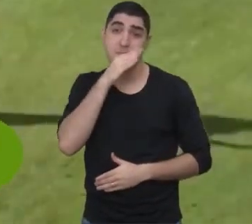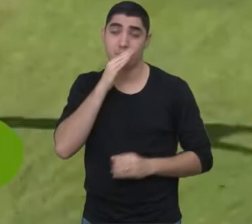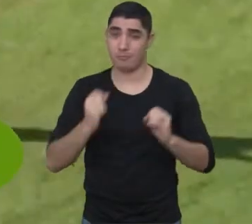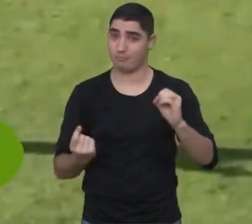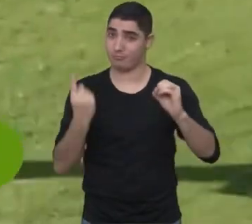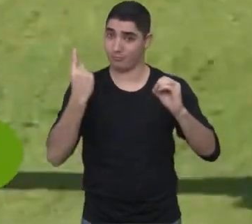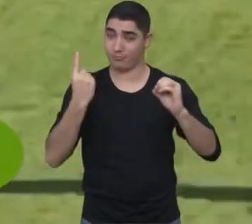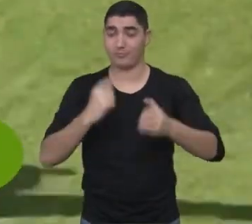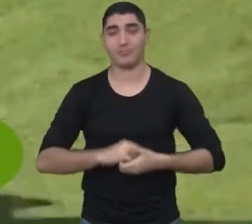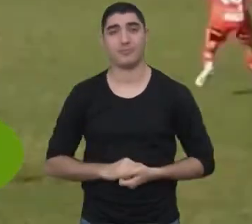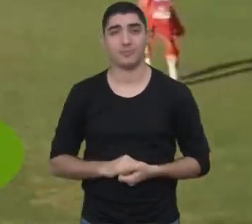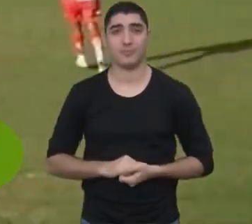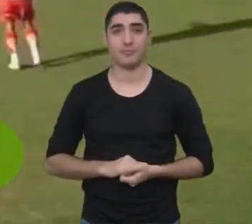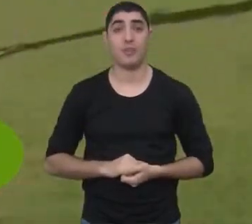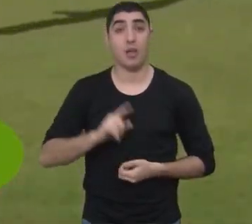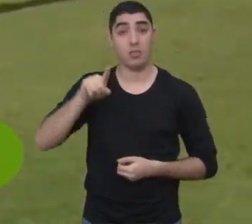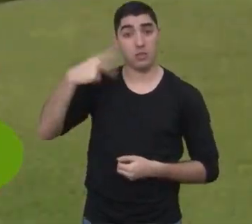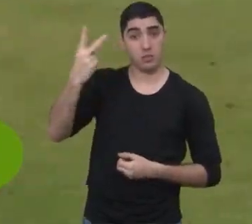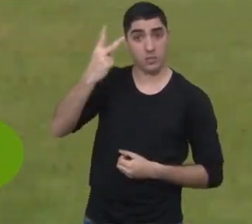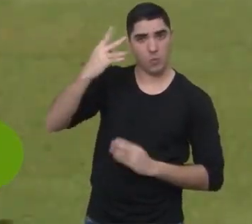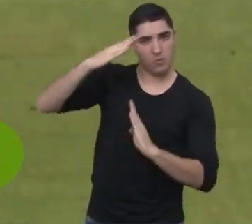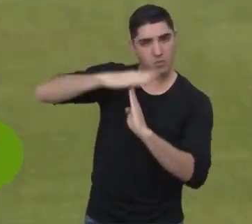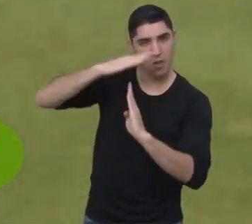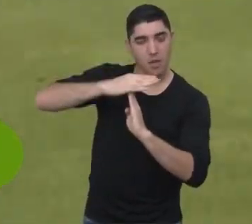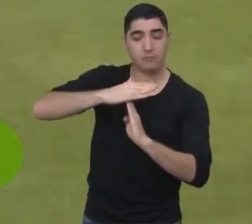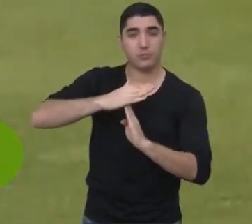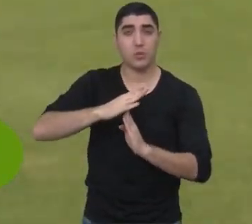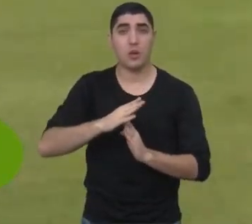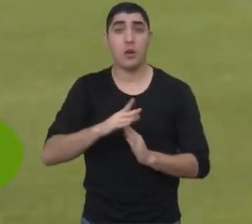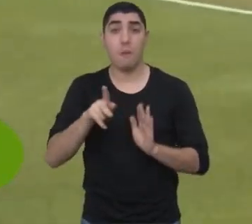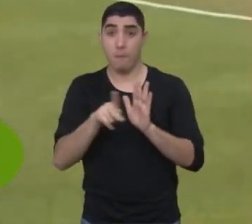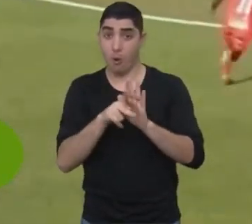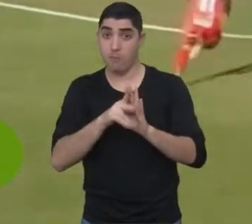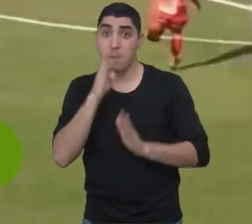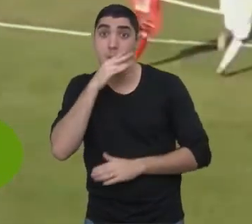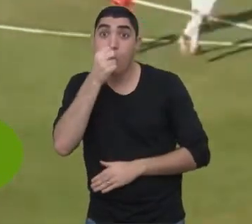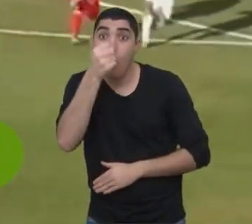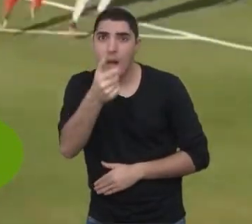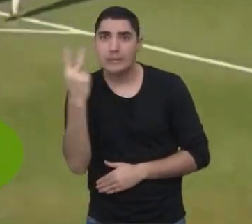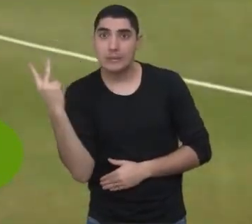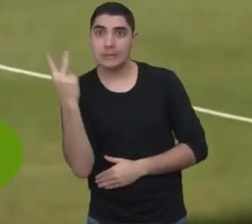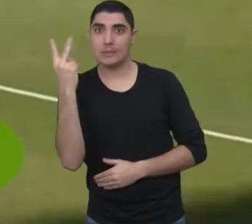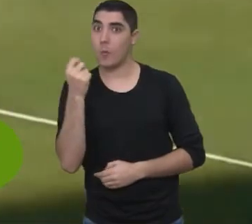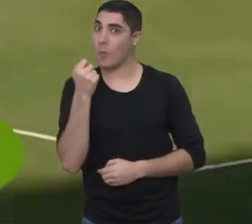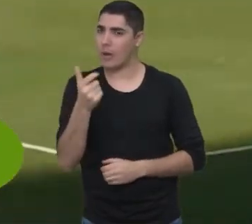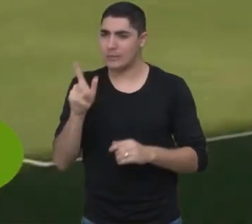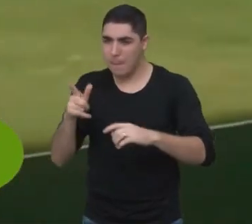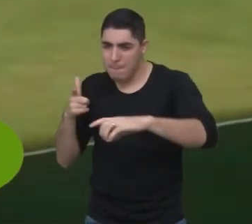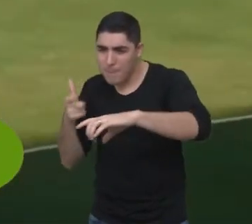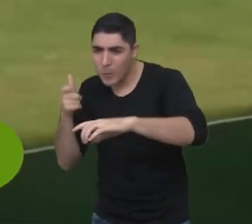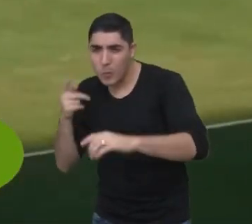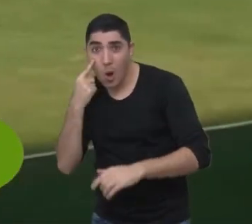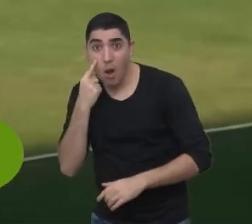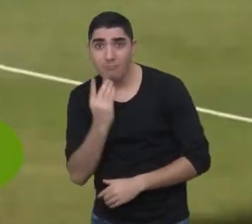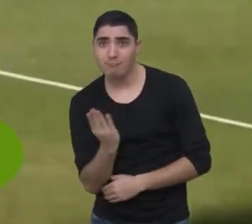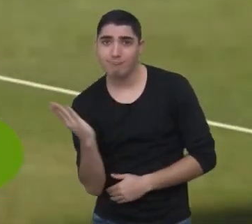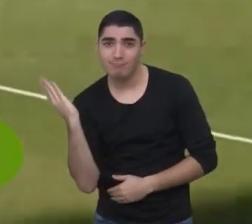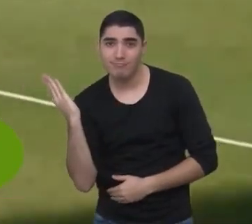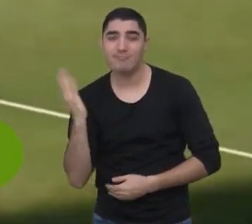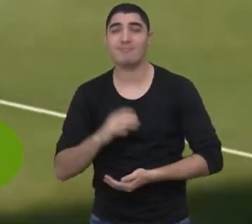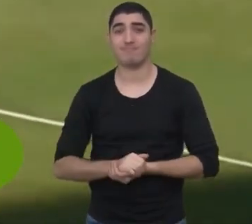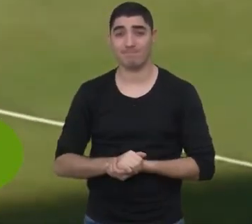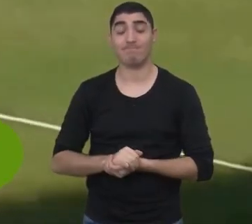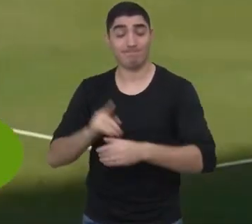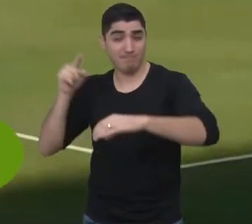placar, 1-0. Já no segundo tempo, a Inter quase fez o segundo. Moraes encheu o pé da intermediária. A